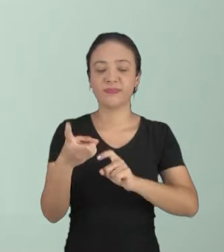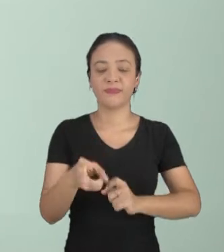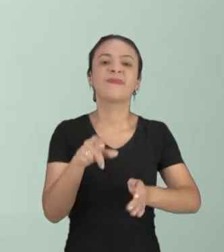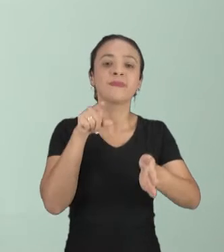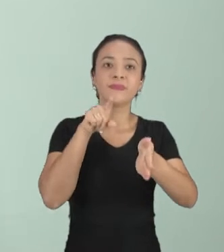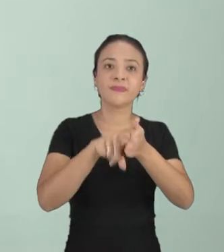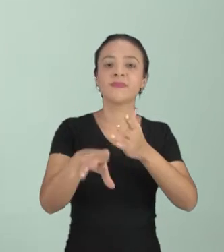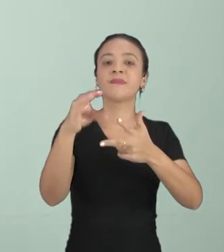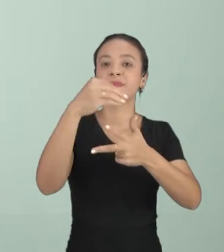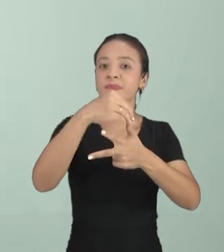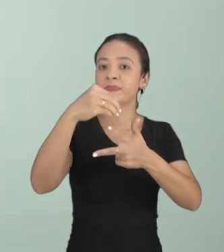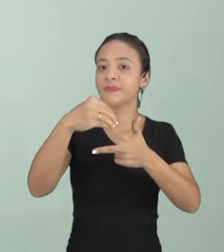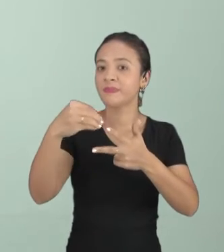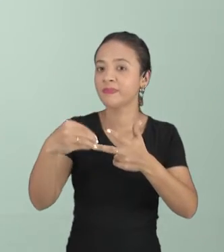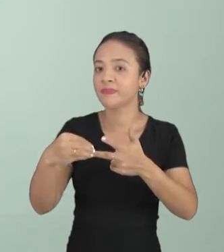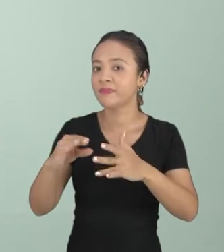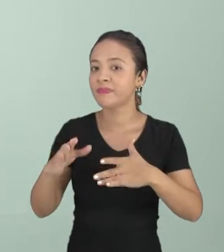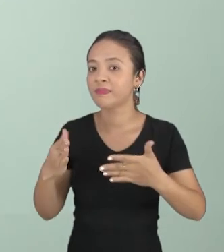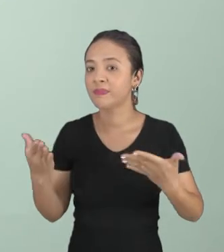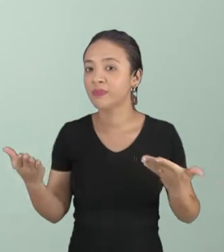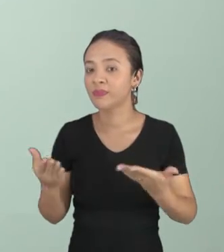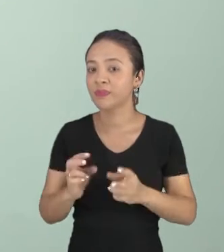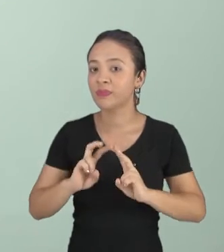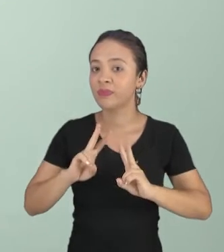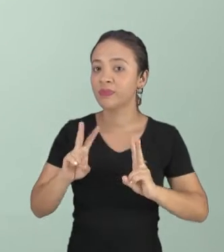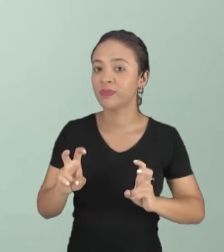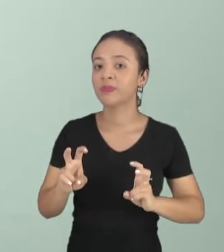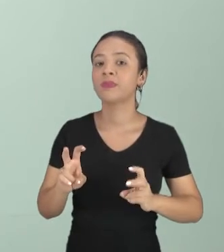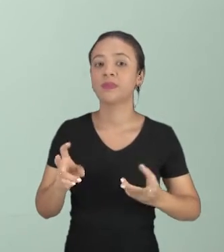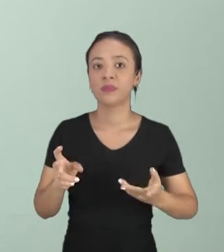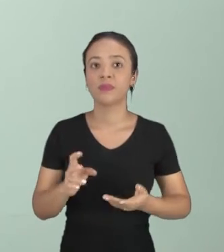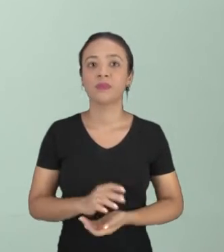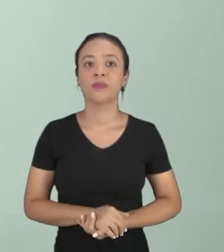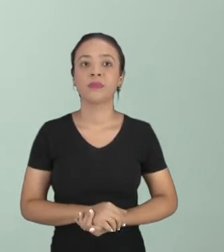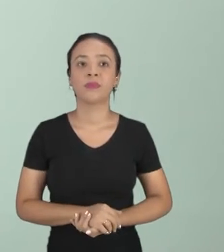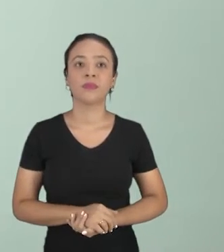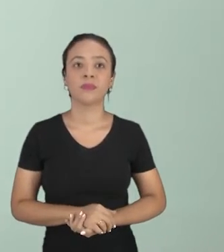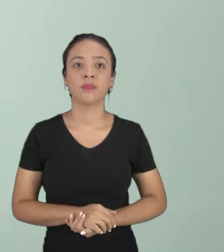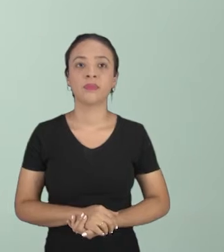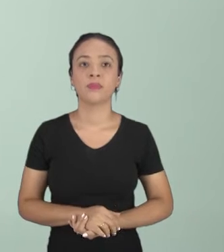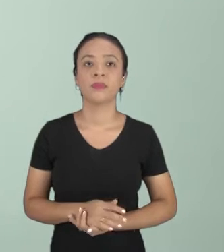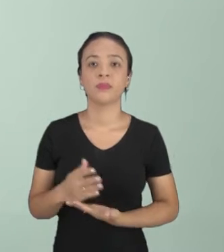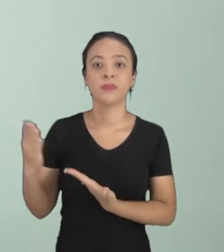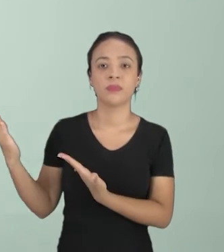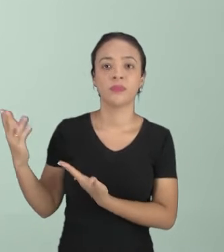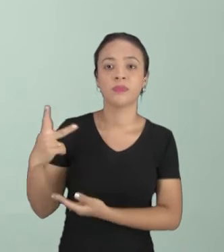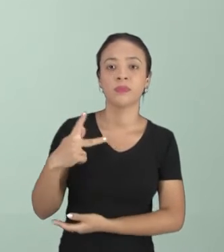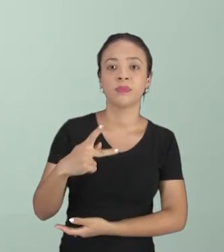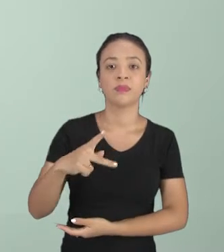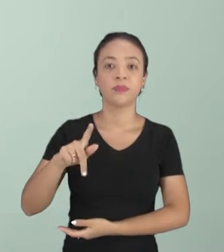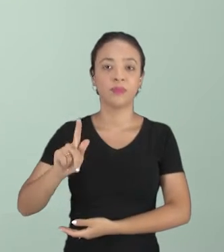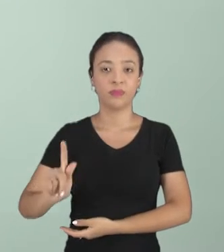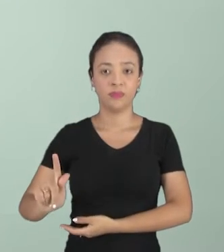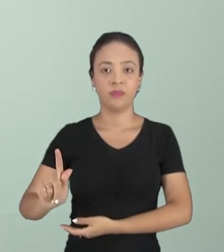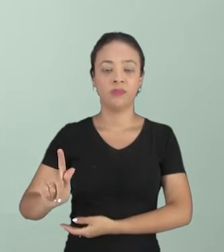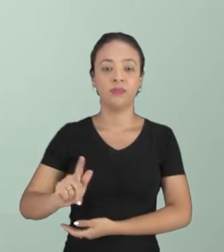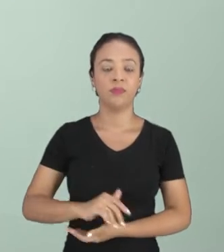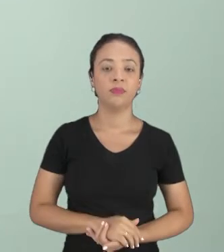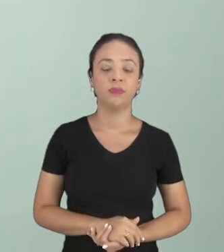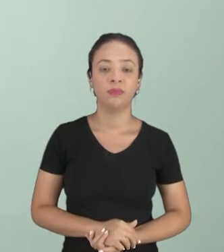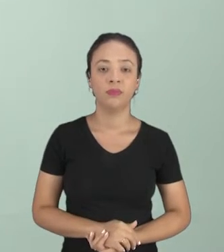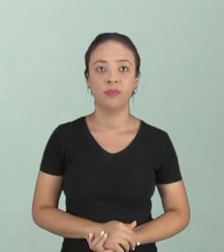Enem. Portanto, o nosso assunto hoje nós vamos tratar sobre PG, progressão